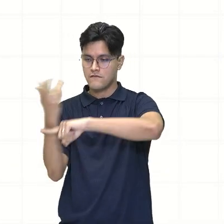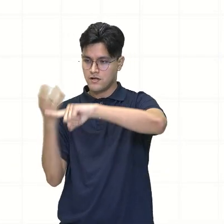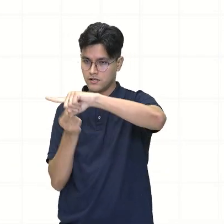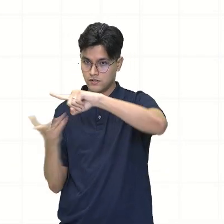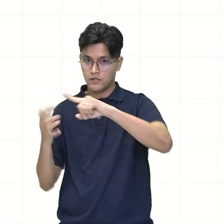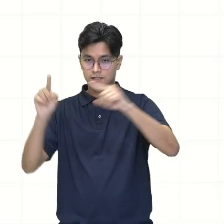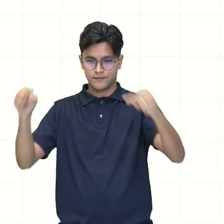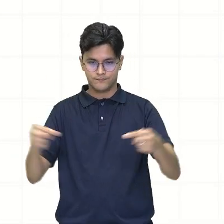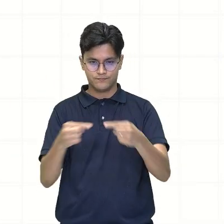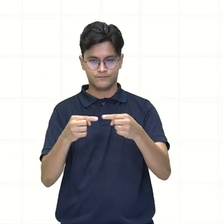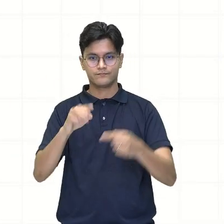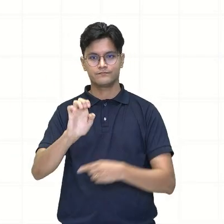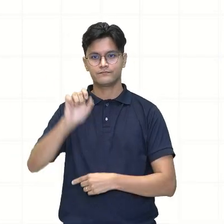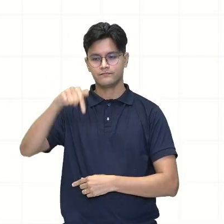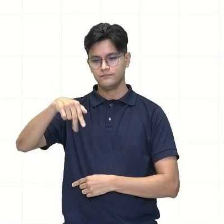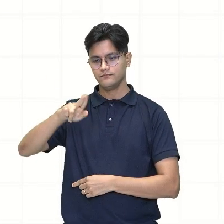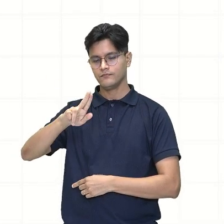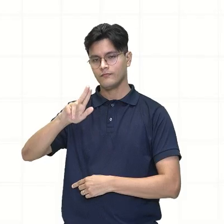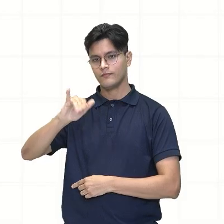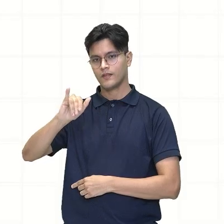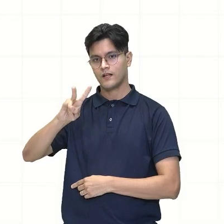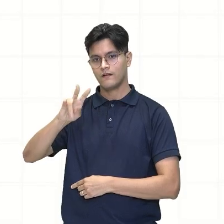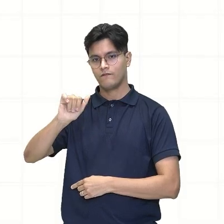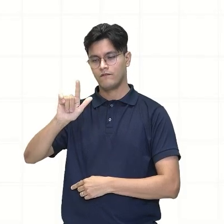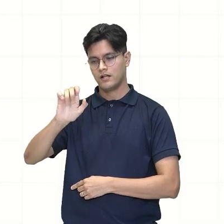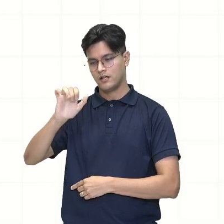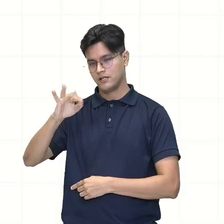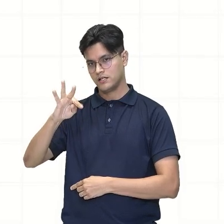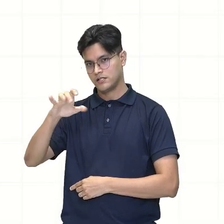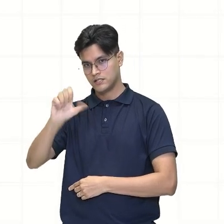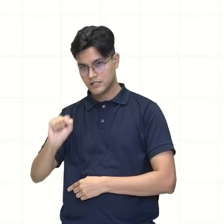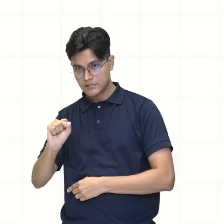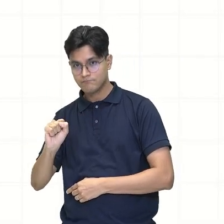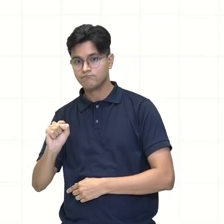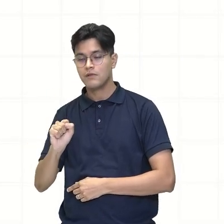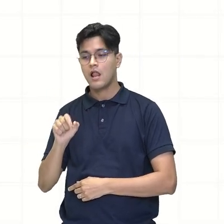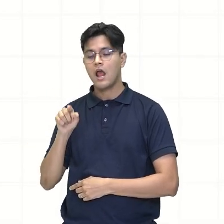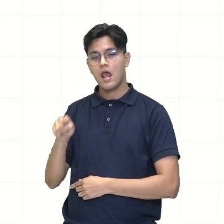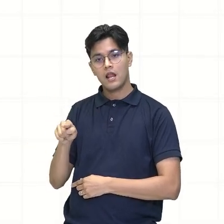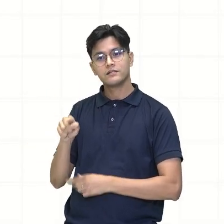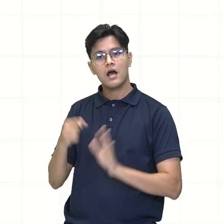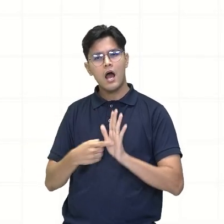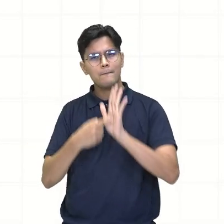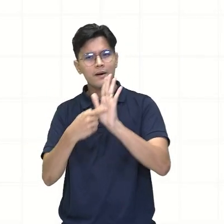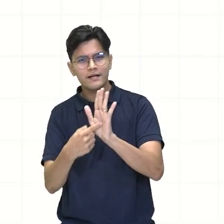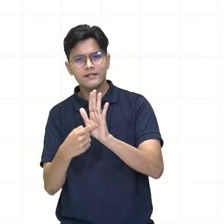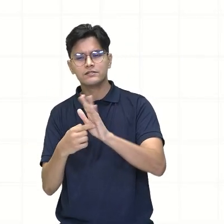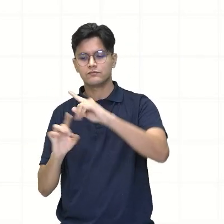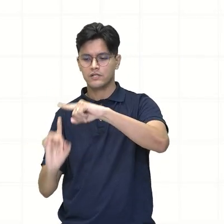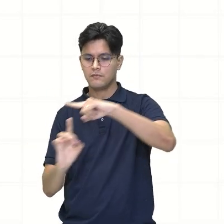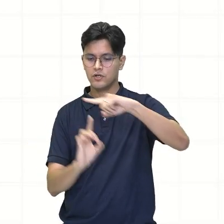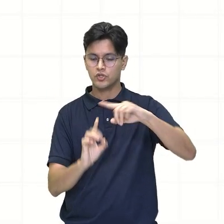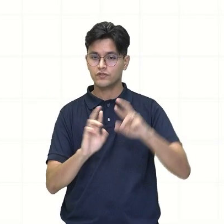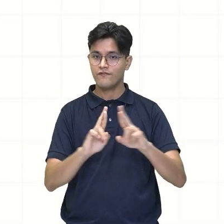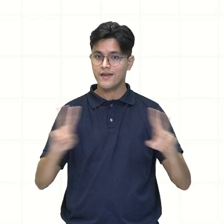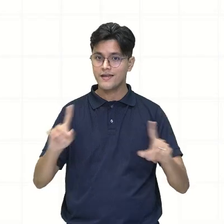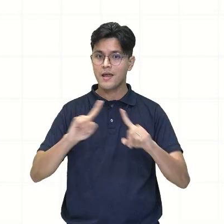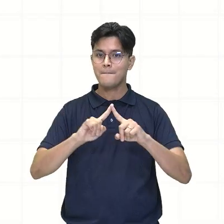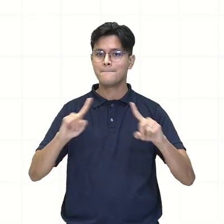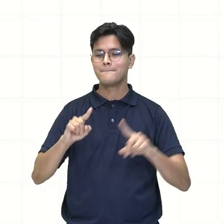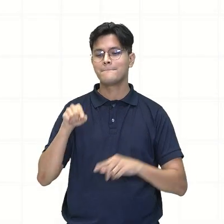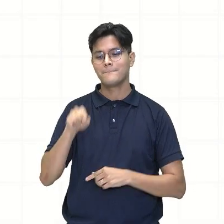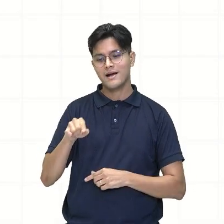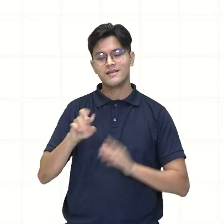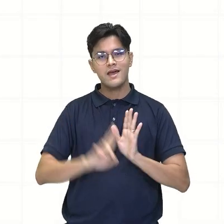são escritas com numeradores e denominadores diferentes, mas elas representam a mesma quantidade